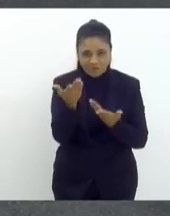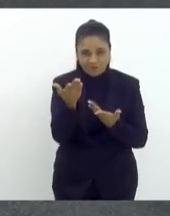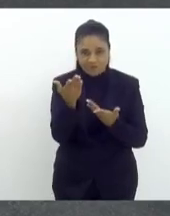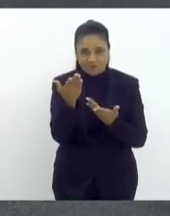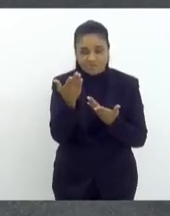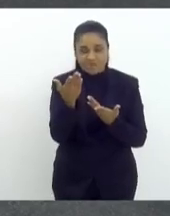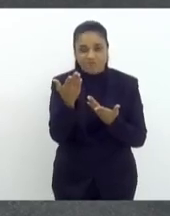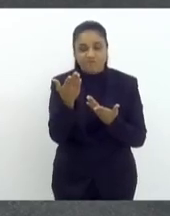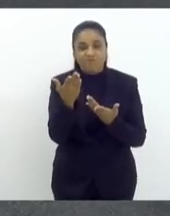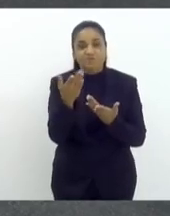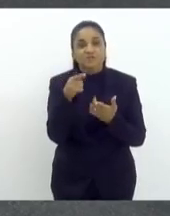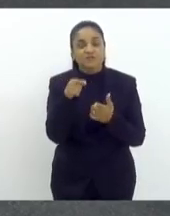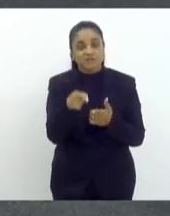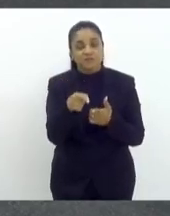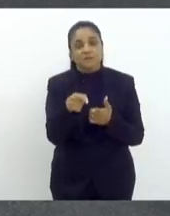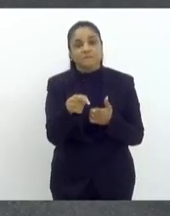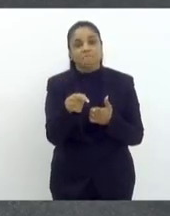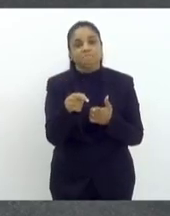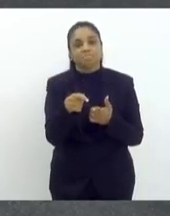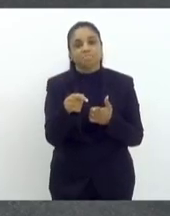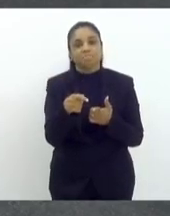esse cerimonial